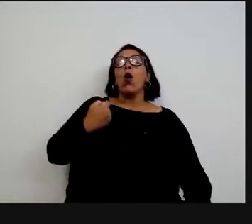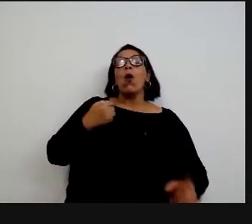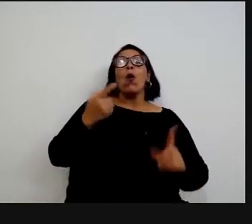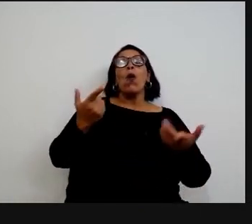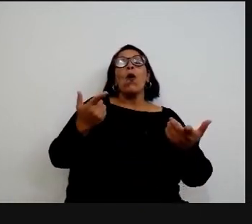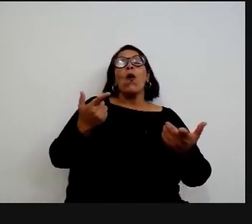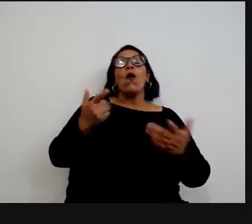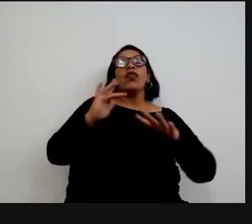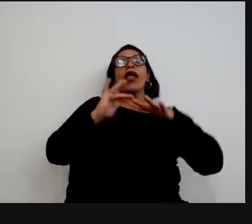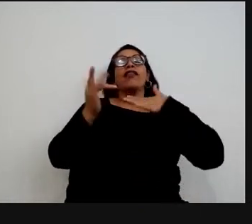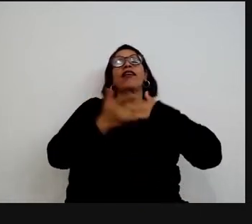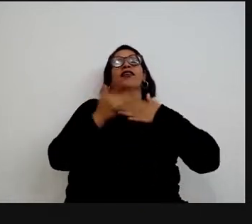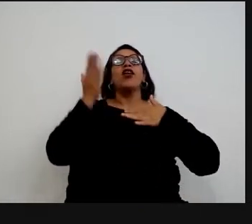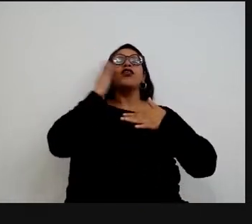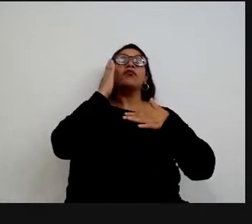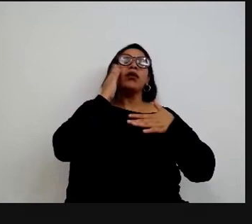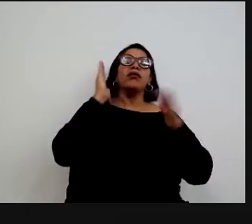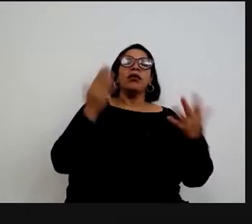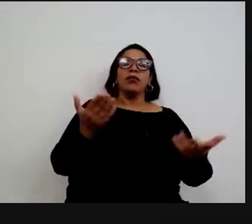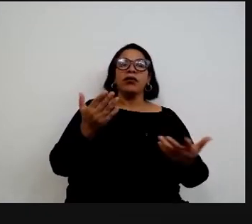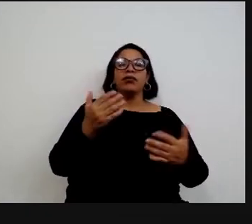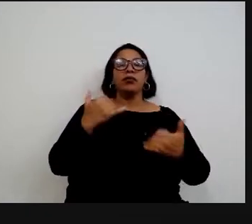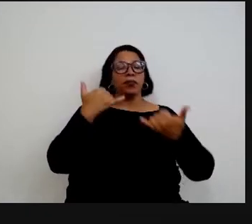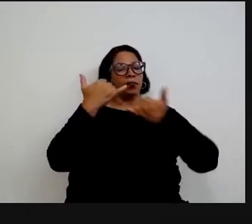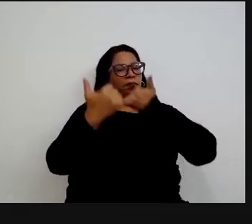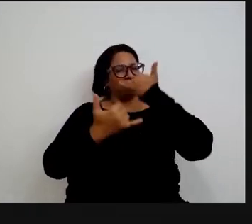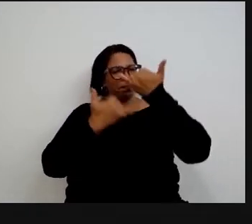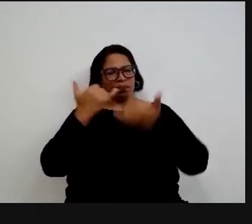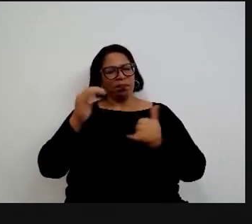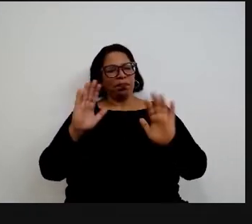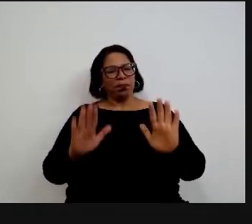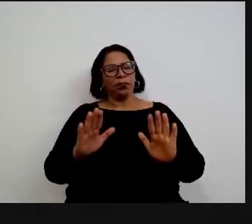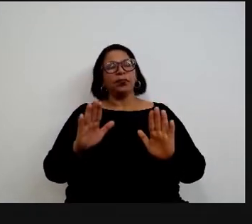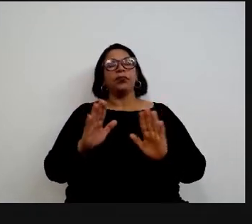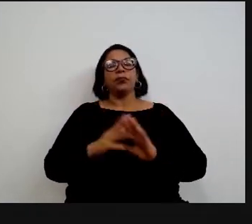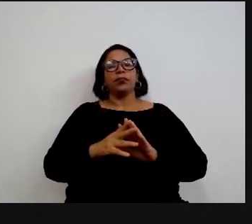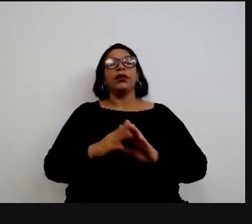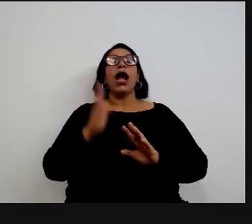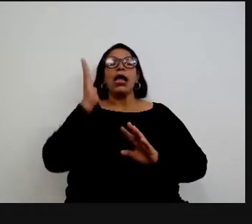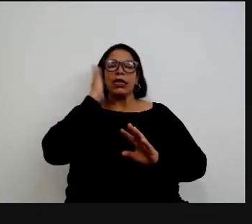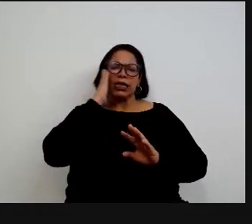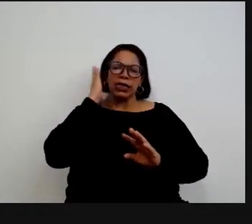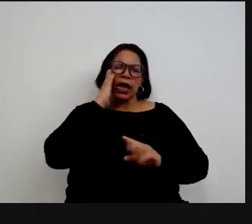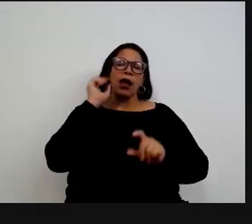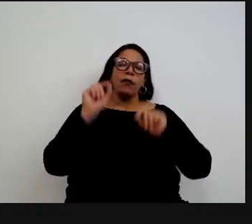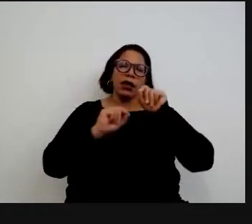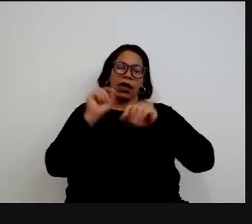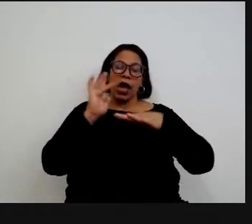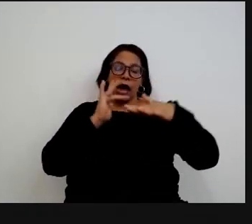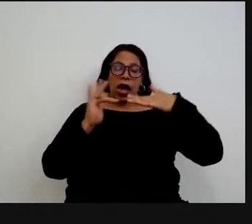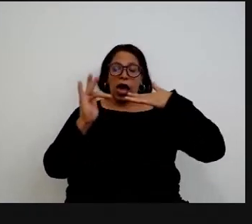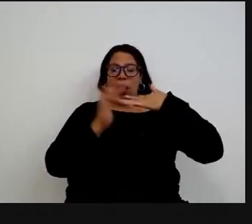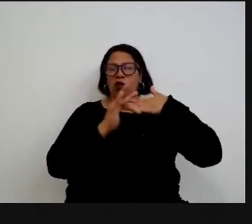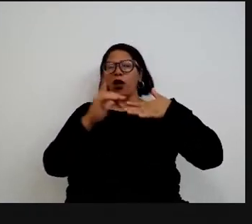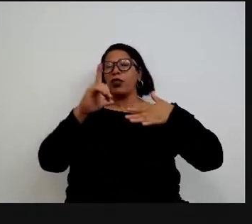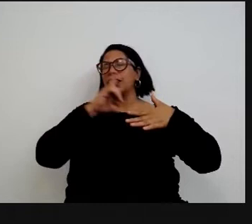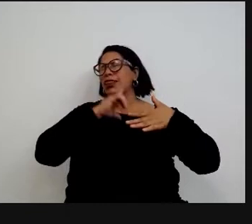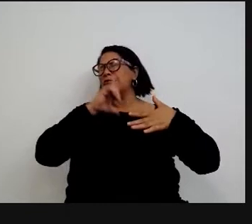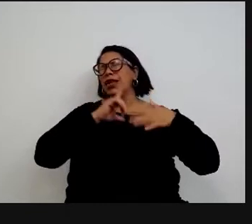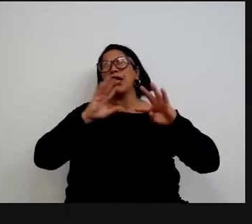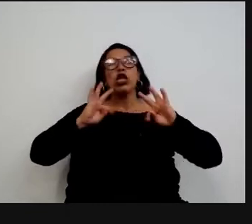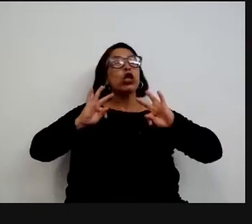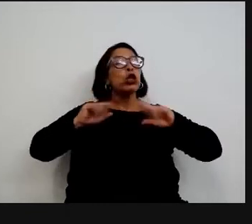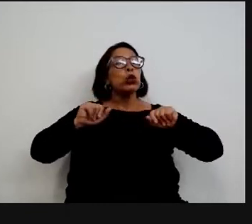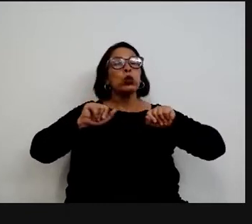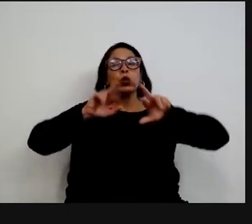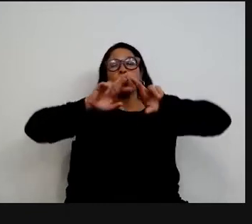você, né? Mas, brincadeiras à parte, a gente sabe que na rede social tem tudo